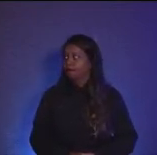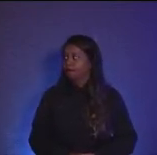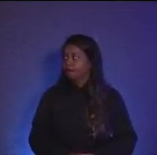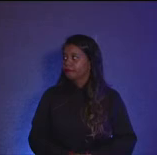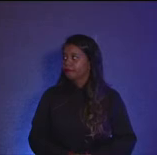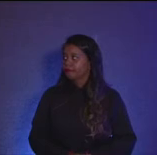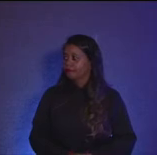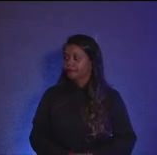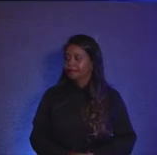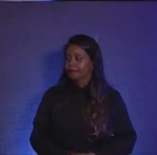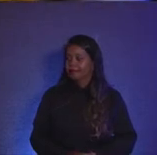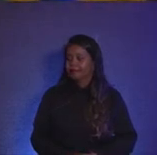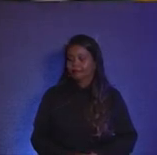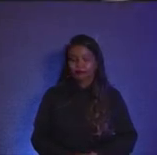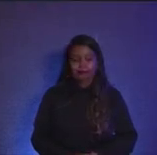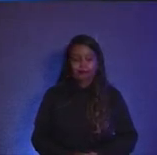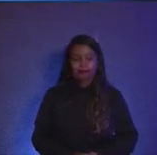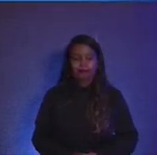Meu Deus.